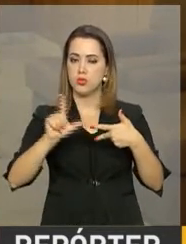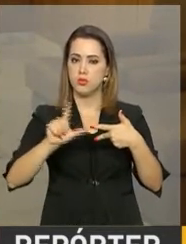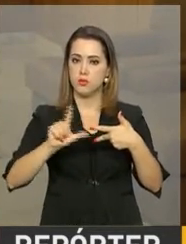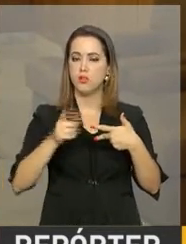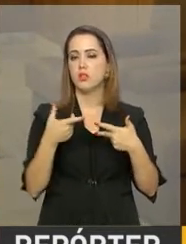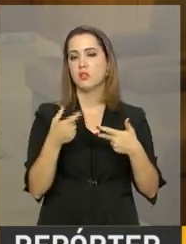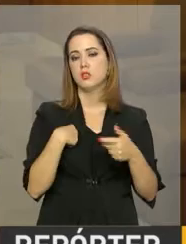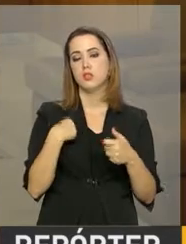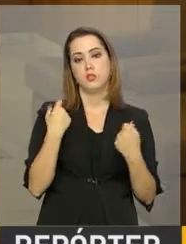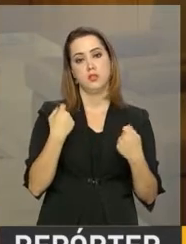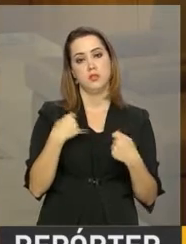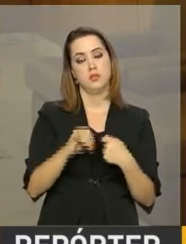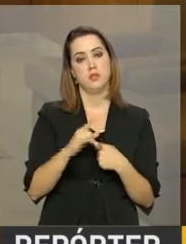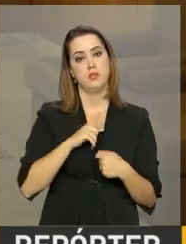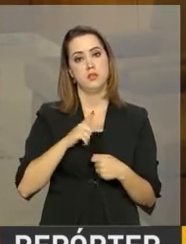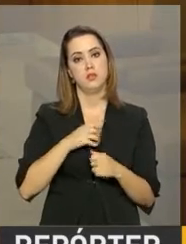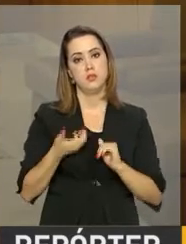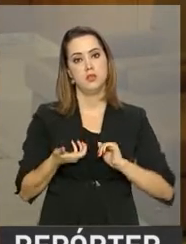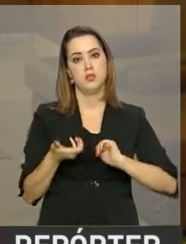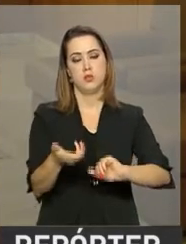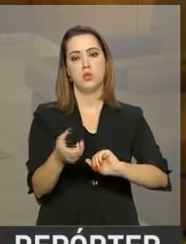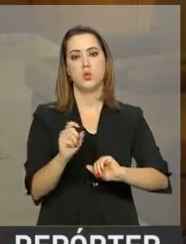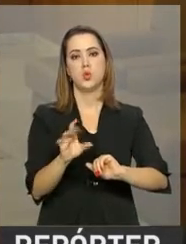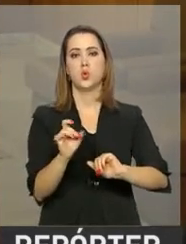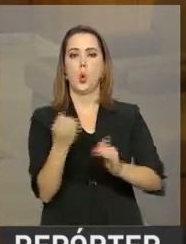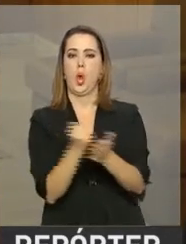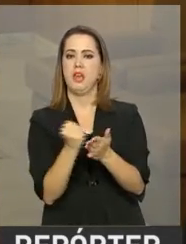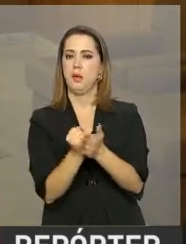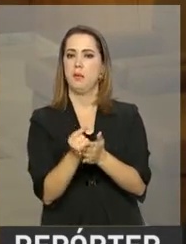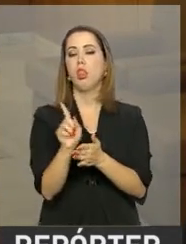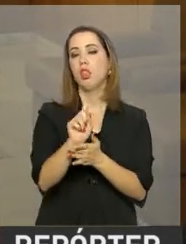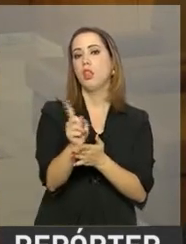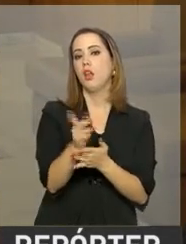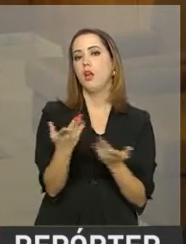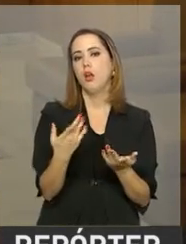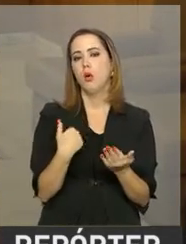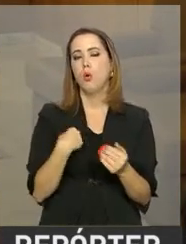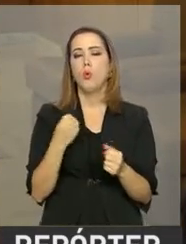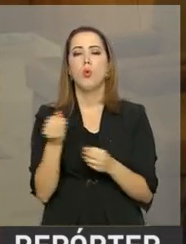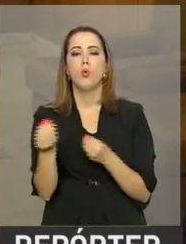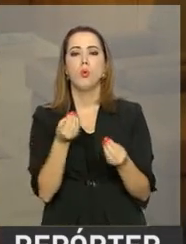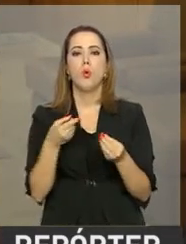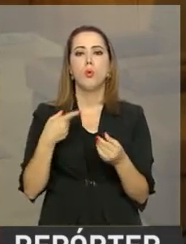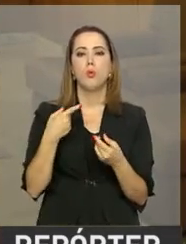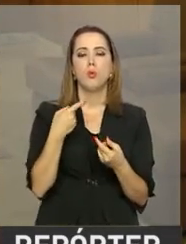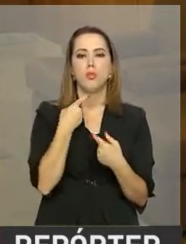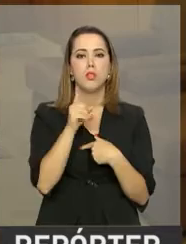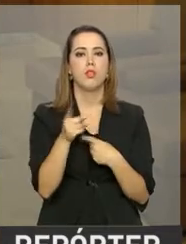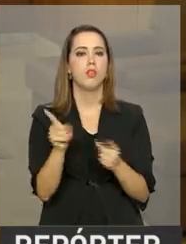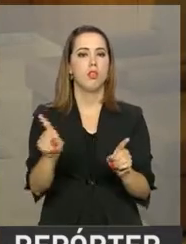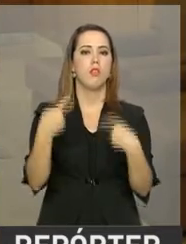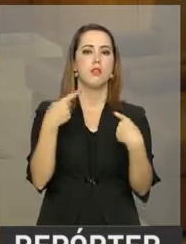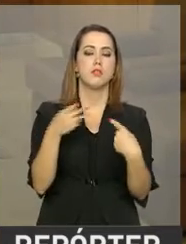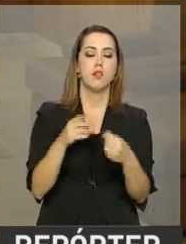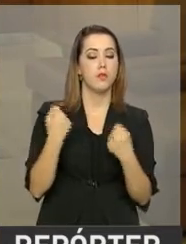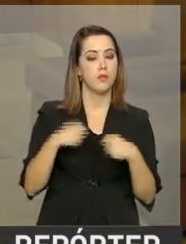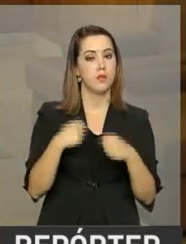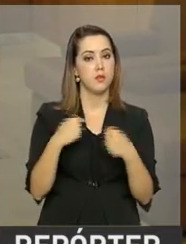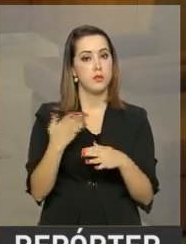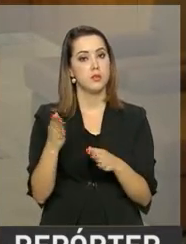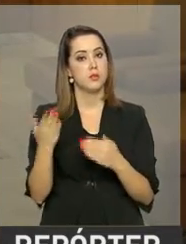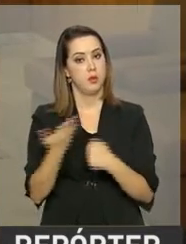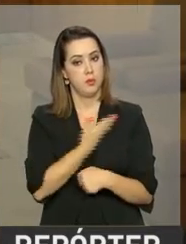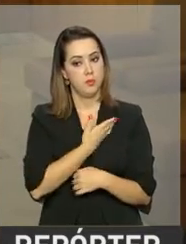Congresso se o Congresso fosse um cartório de registro só para carimbar. Agora, como é que você supera essas dificuldades? Com lealdade da base,